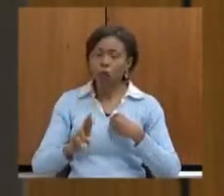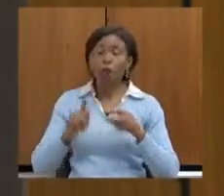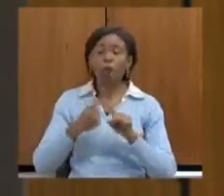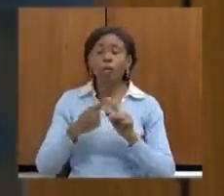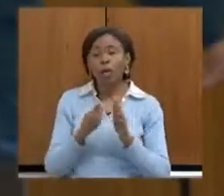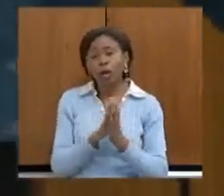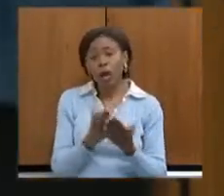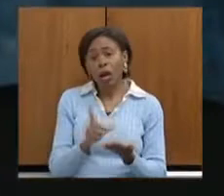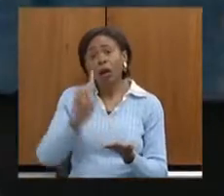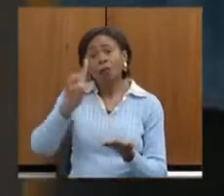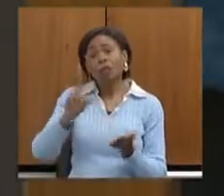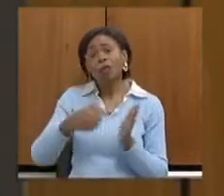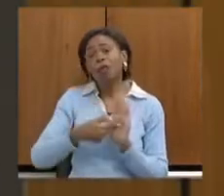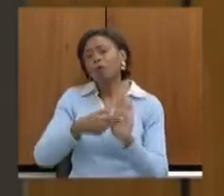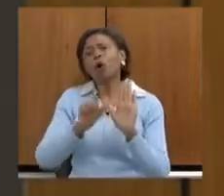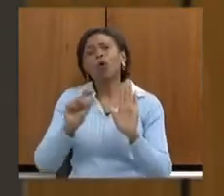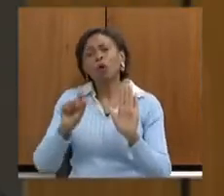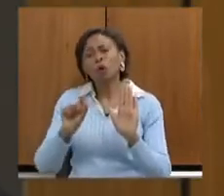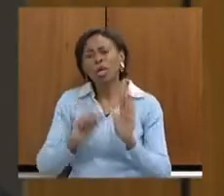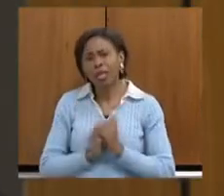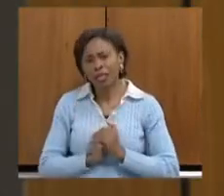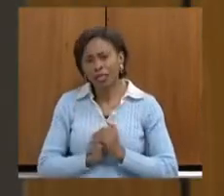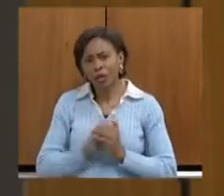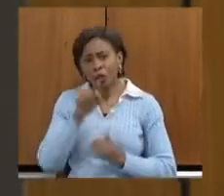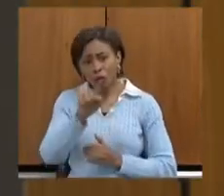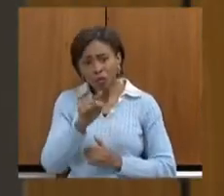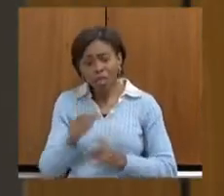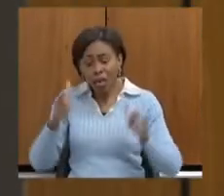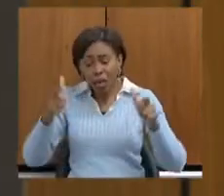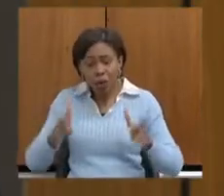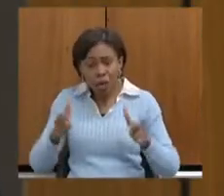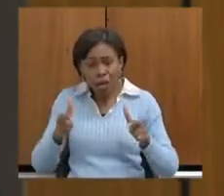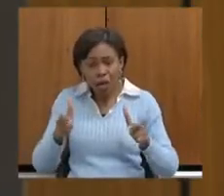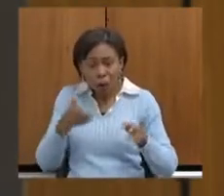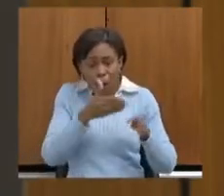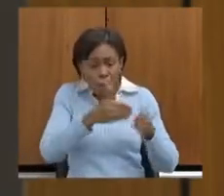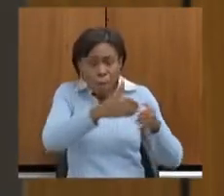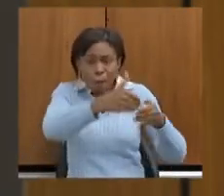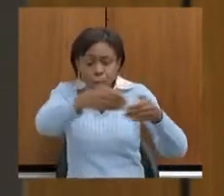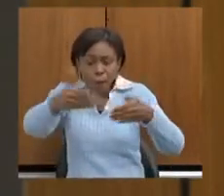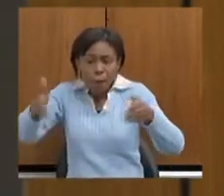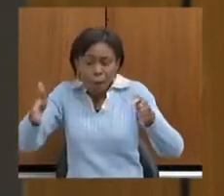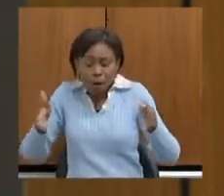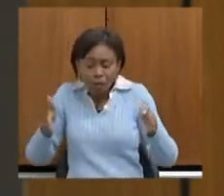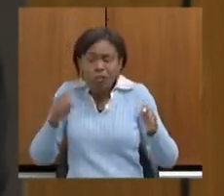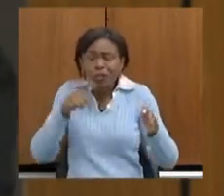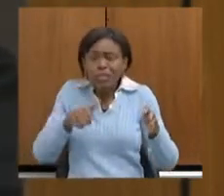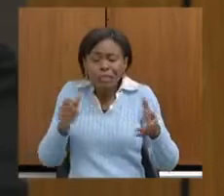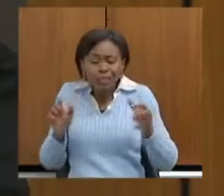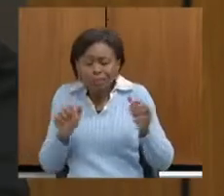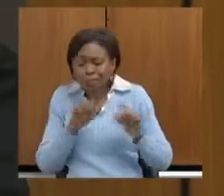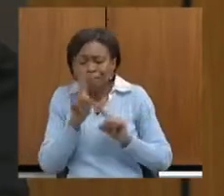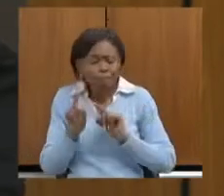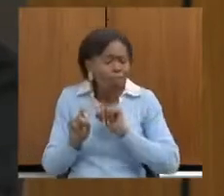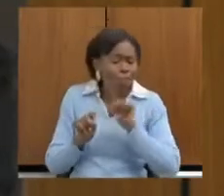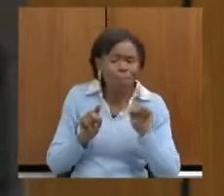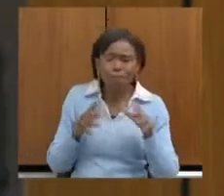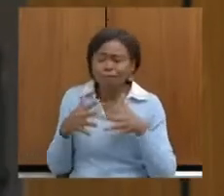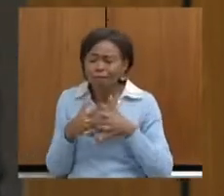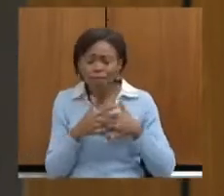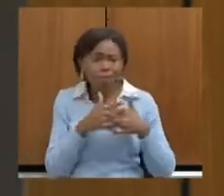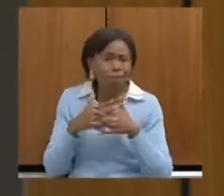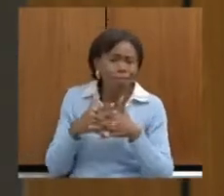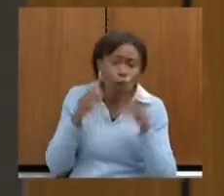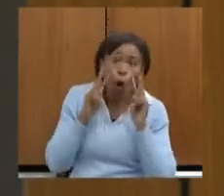quando você tem entre 64 parede que não tem solução Olha para cima e pede o